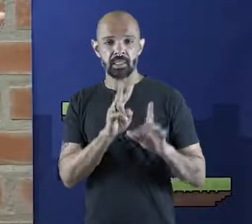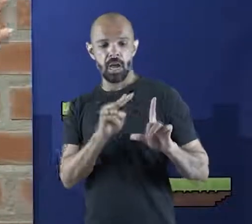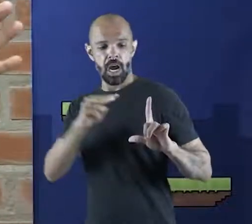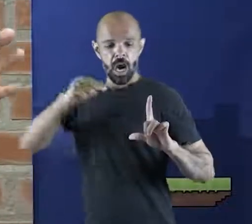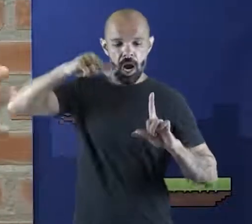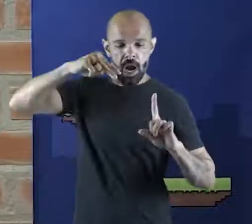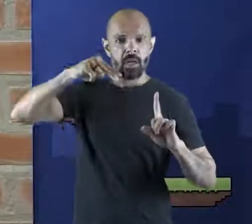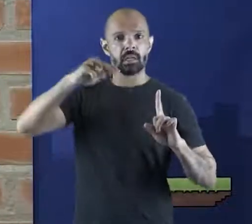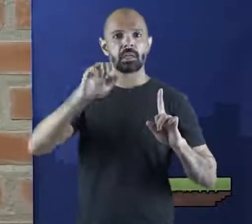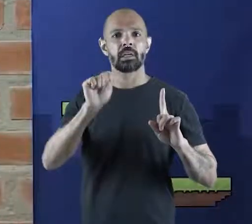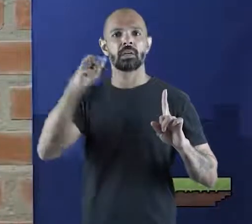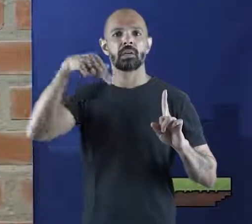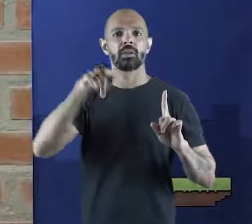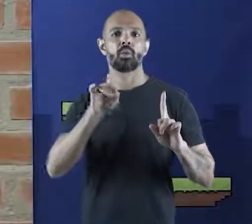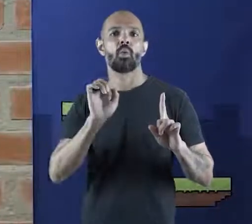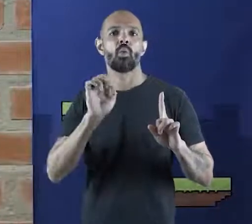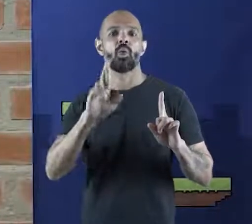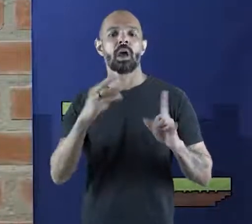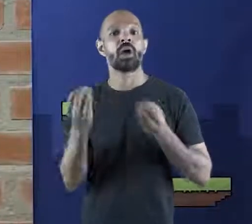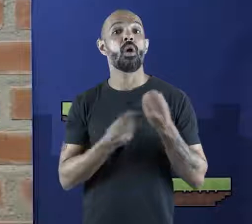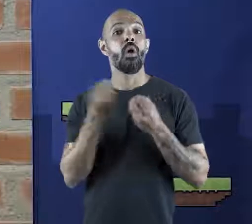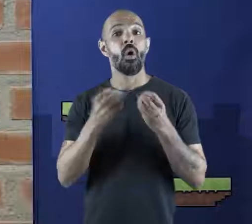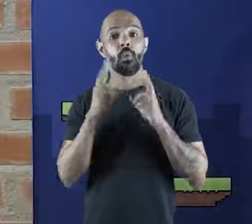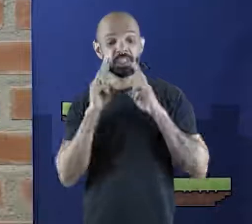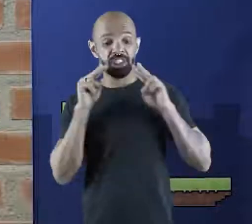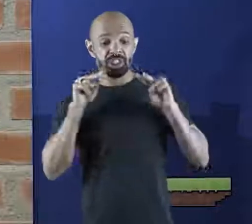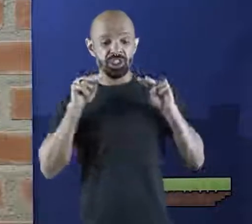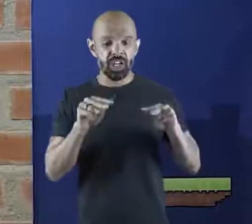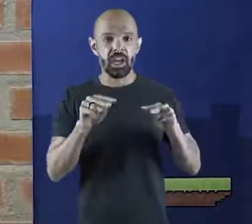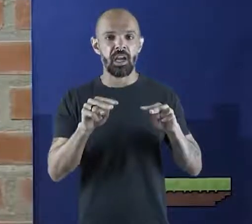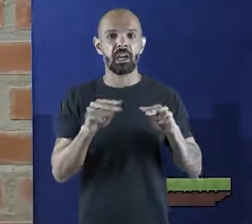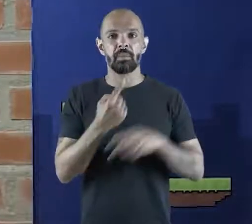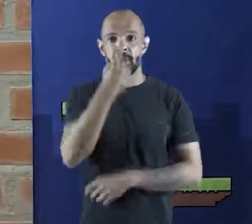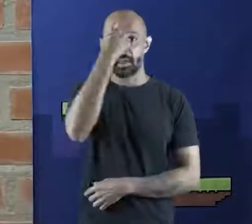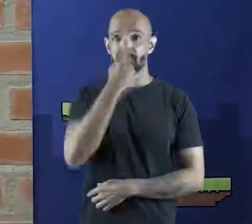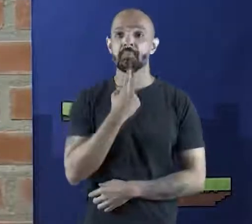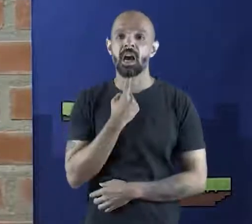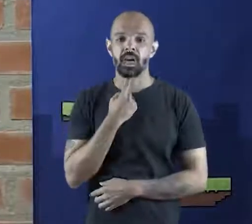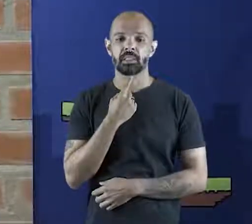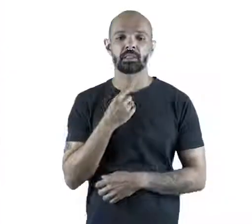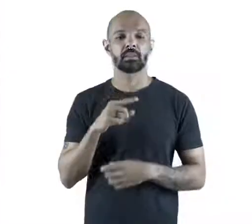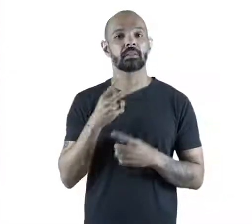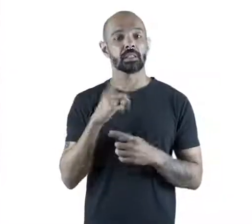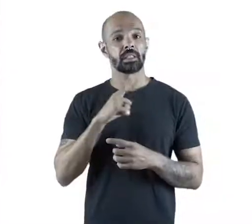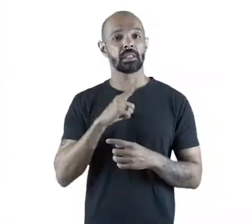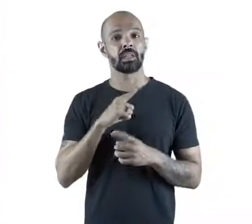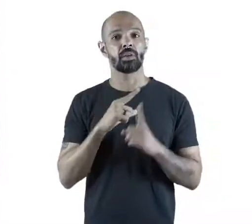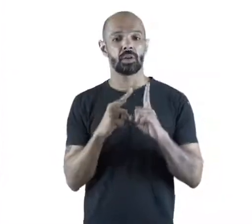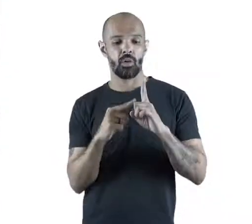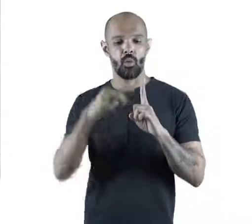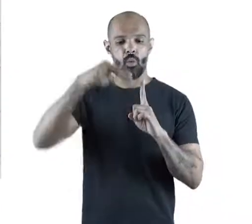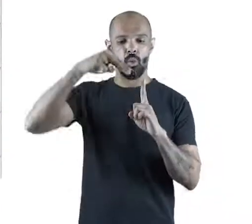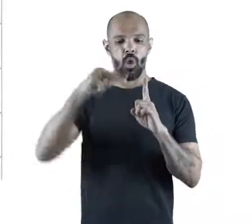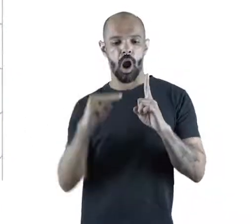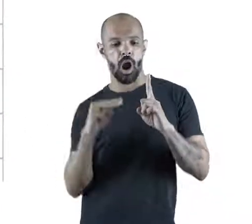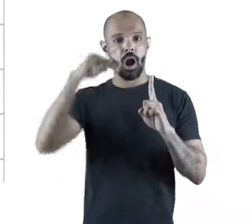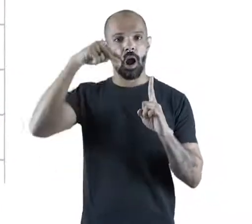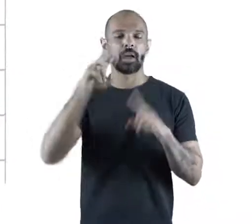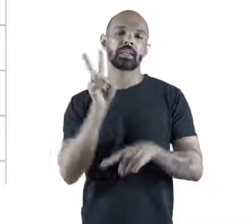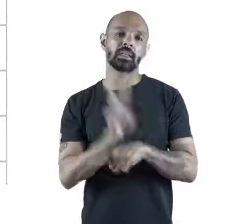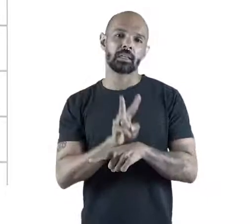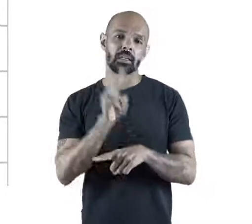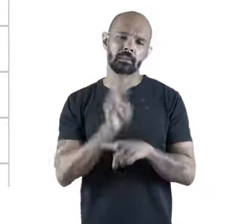como assim, Marcelo, projeção angular? É como você enxerga, como a imagem é projetada, ela tem um ângulo de projeção,